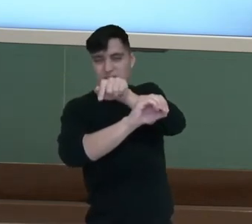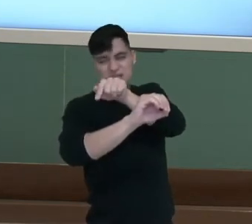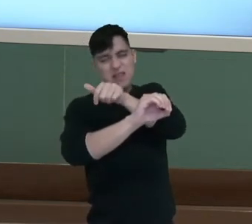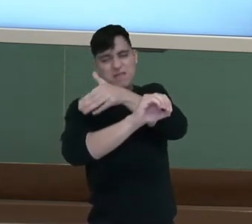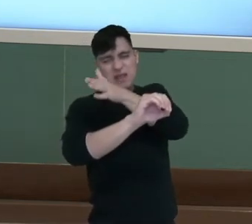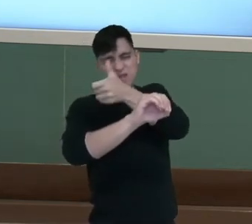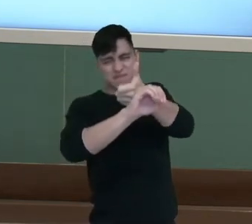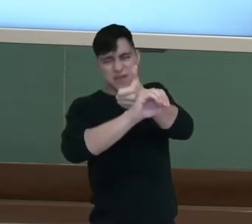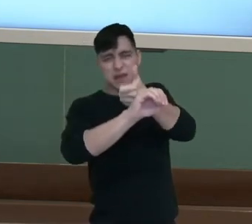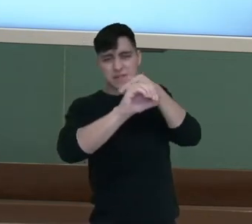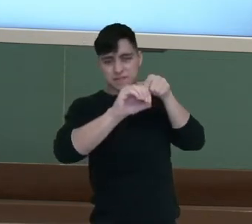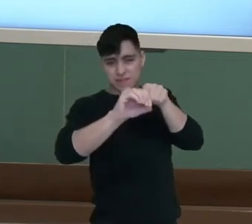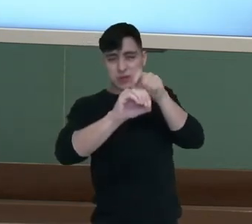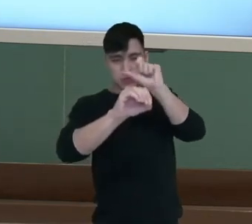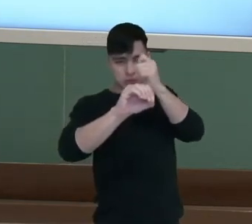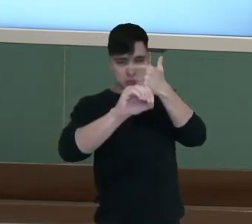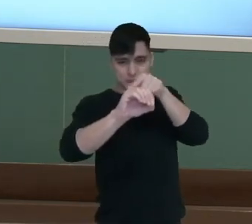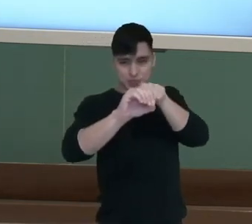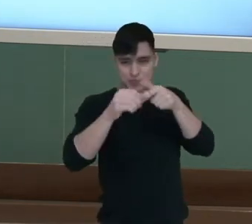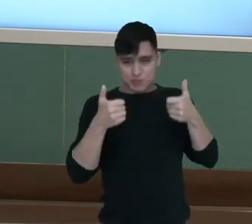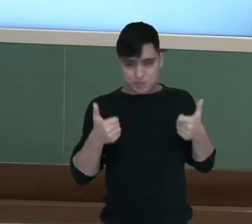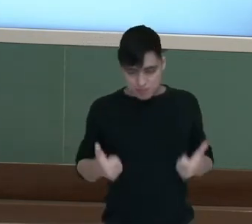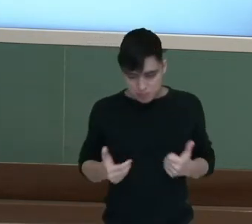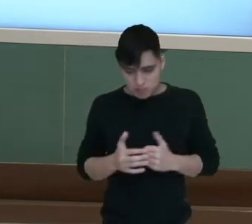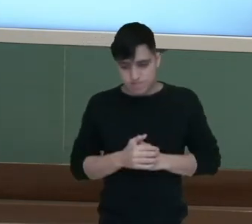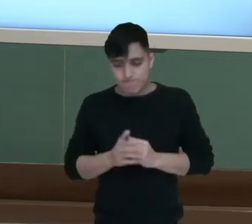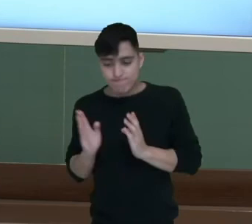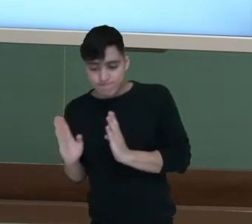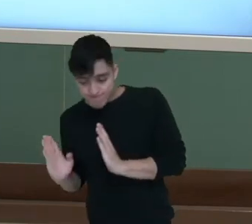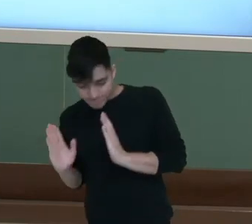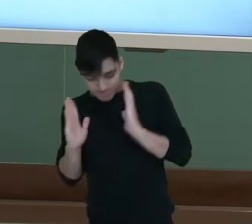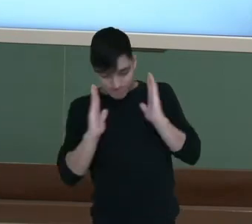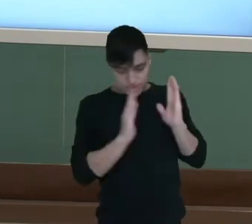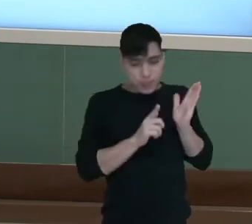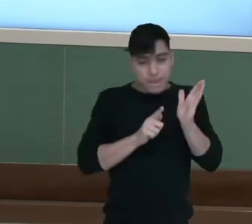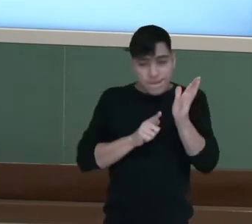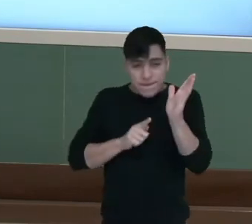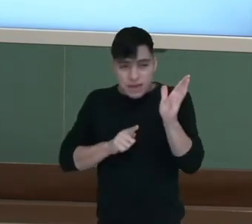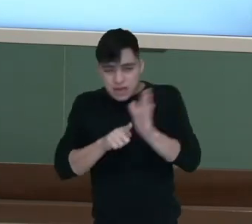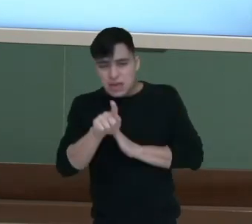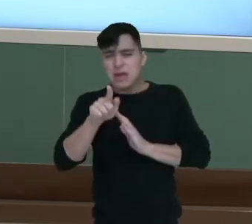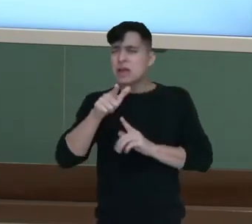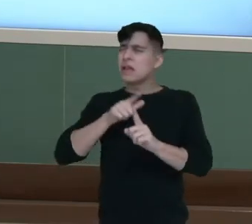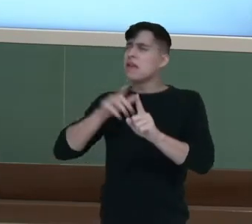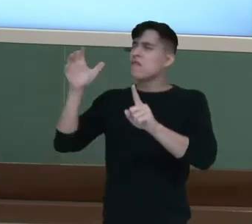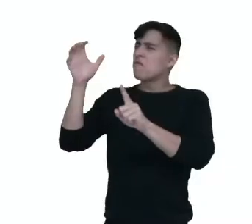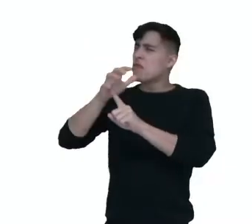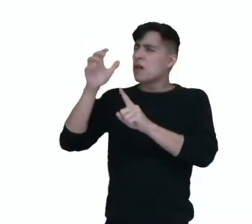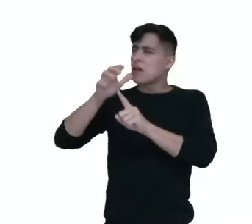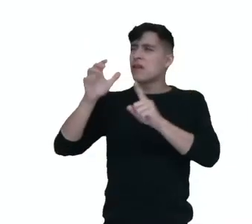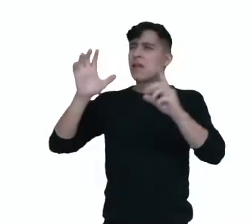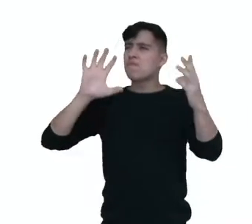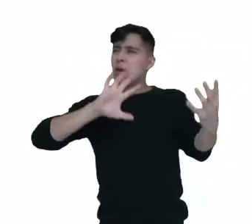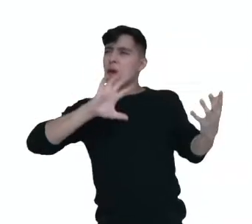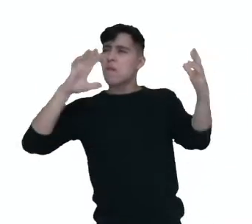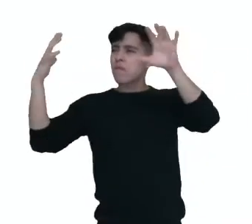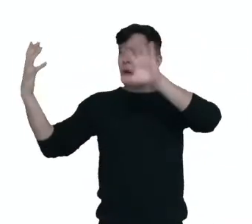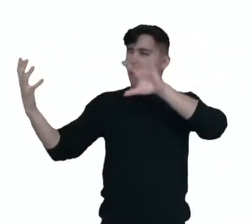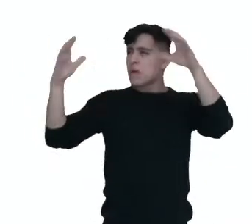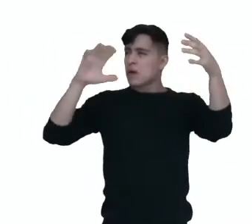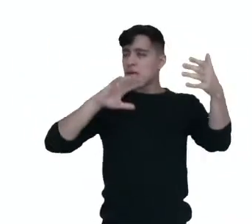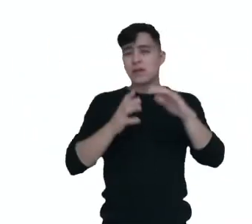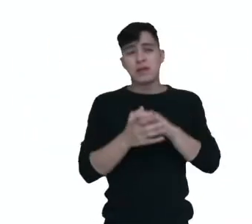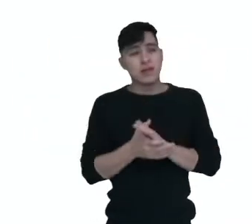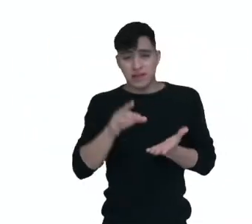ok? Bem, uma outra perguntinha, a influência nas estações do ano, né? Isso praticamente em